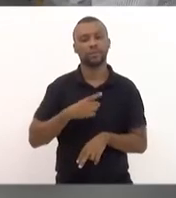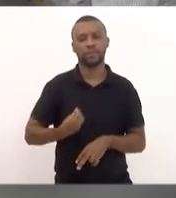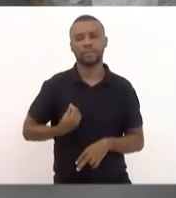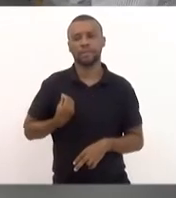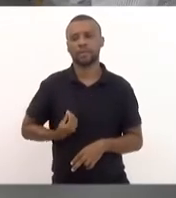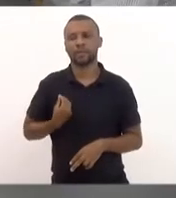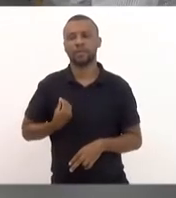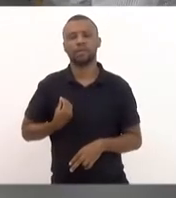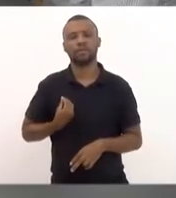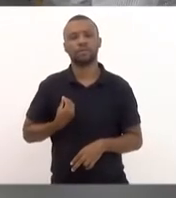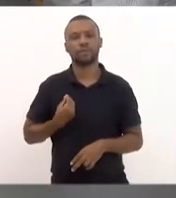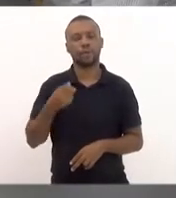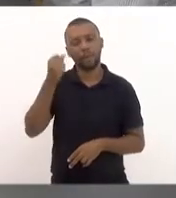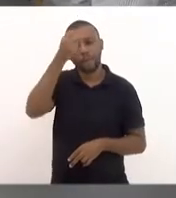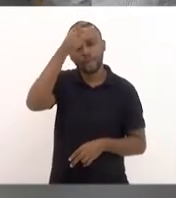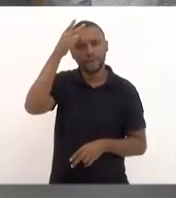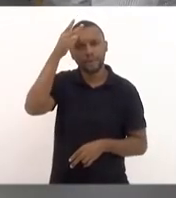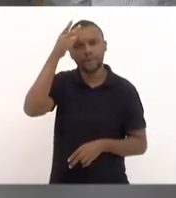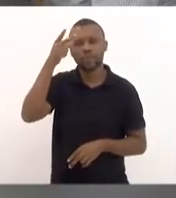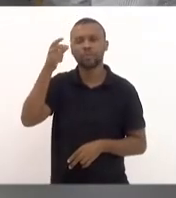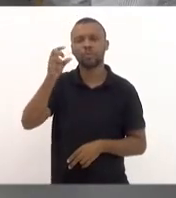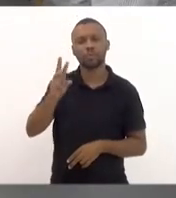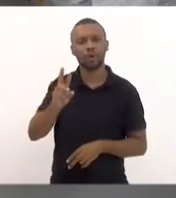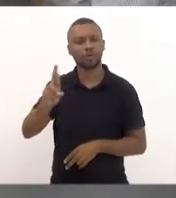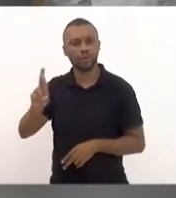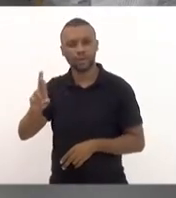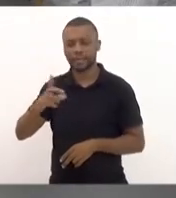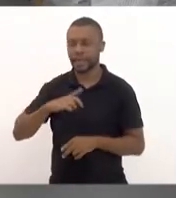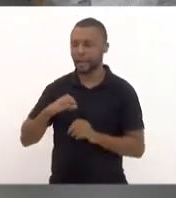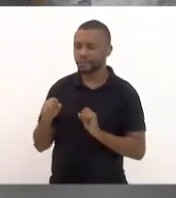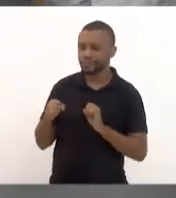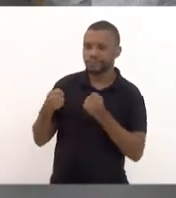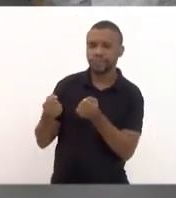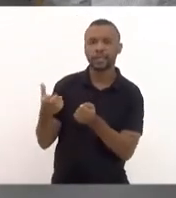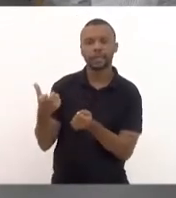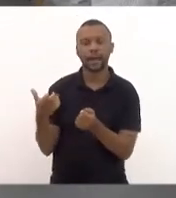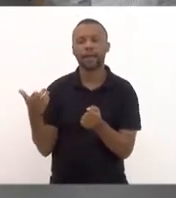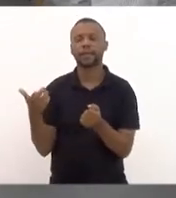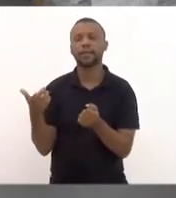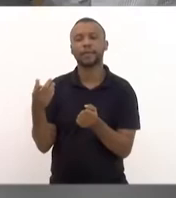É o prefeito Washington Reis, que está engajado em cada vez mais trazer empresas para a